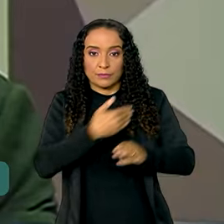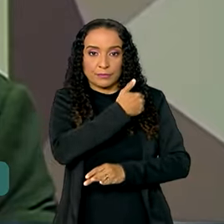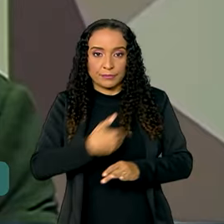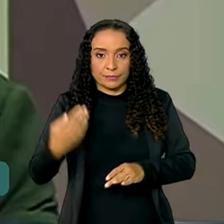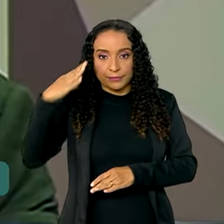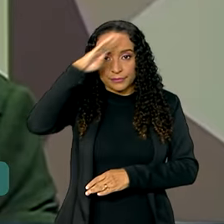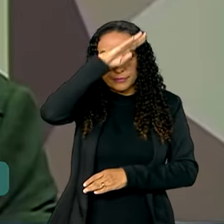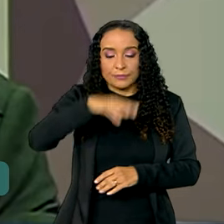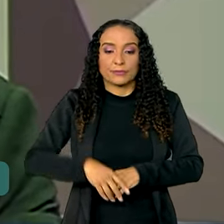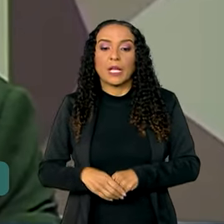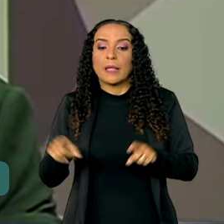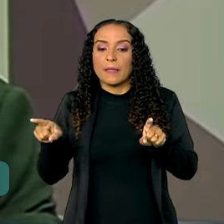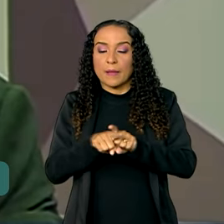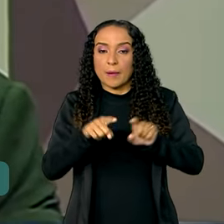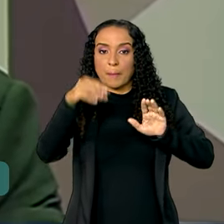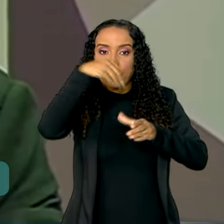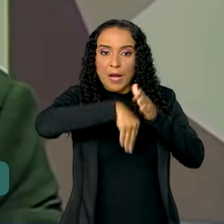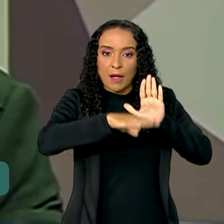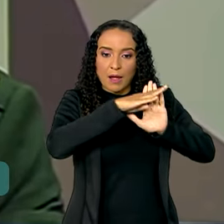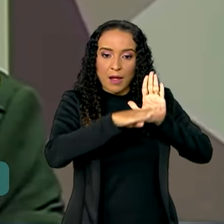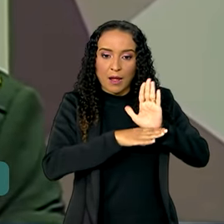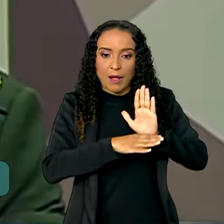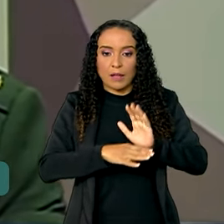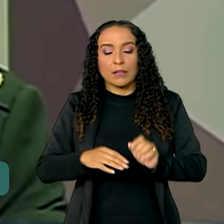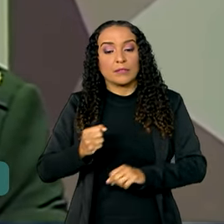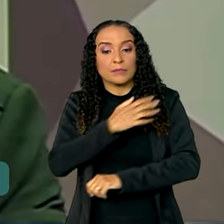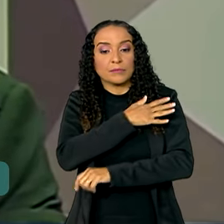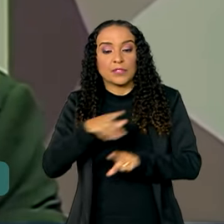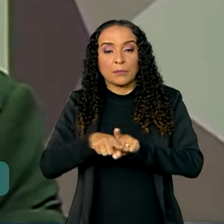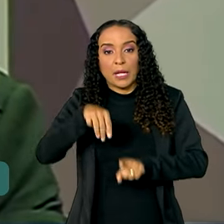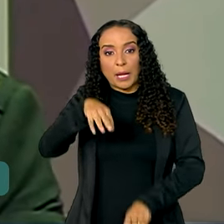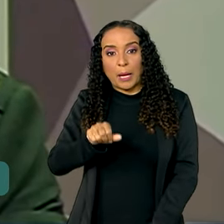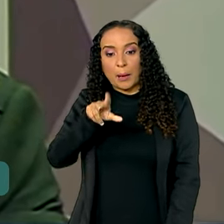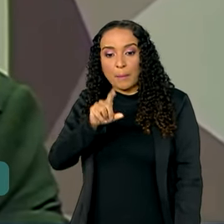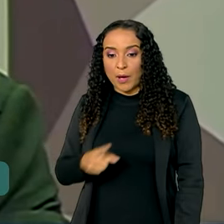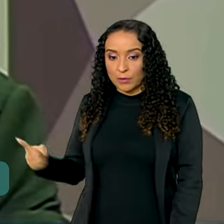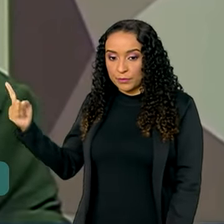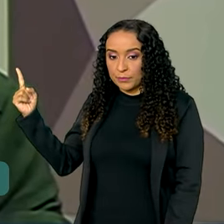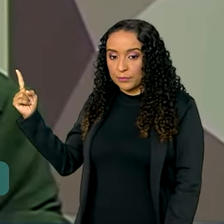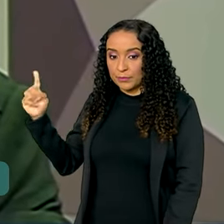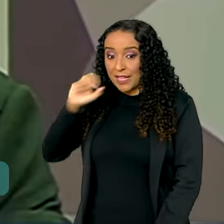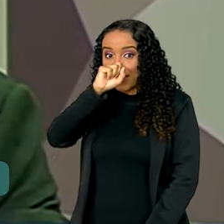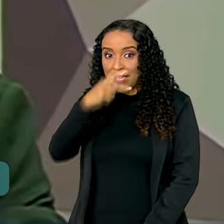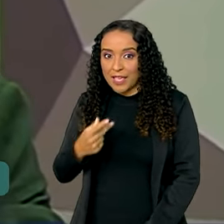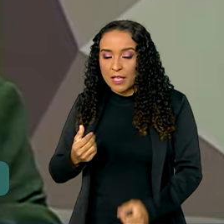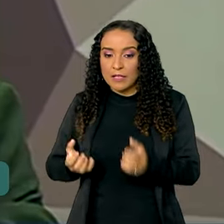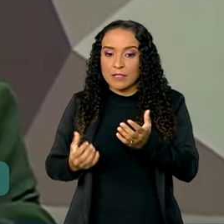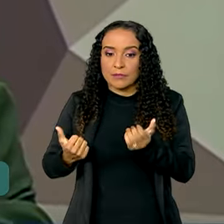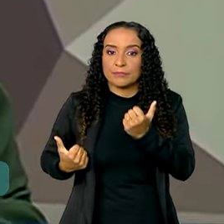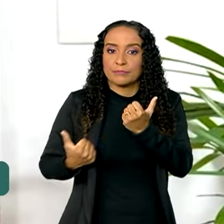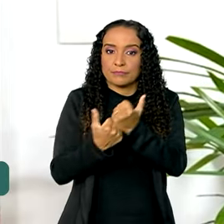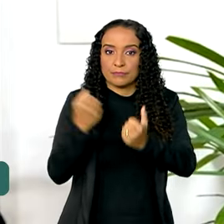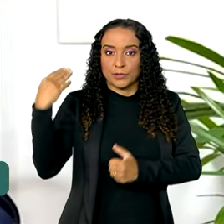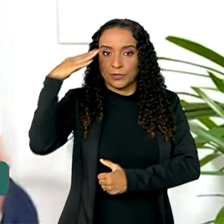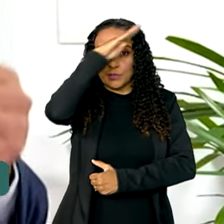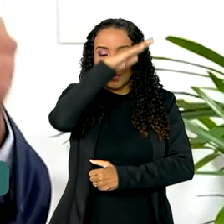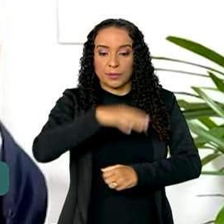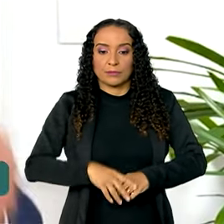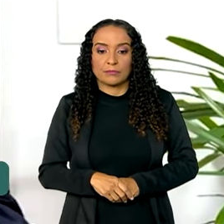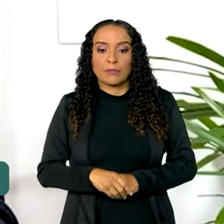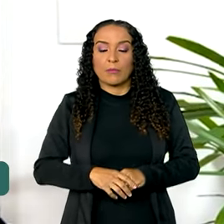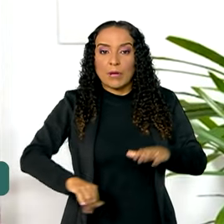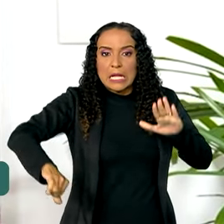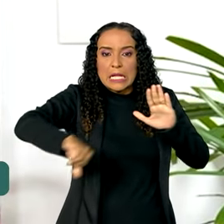Bolsonaro. Também aparece na lista o tenente-coronel Mauro Cid, ex-ajudante de ordens de Bolsonaro. São